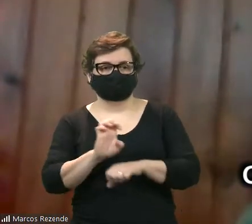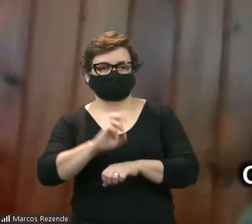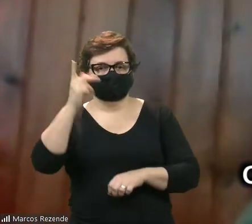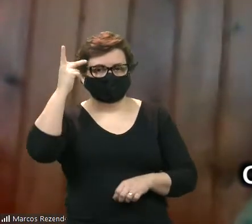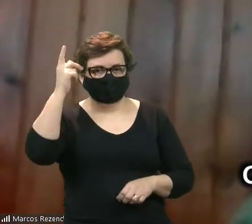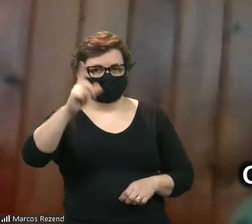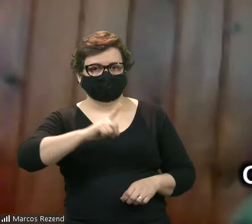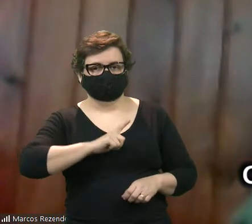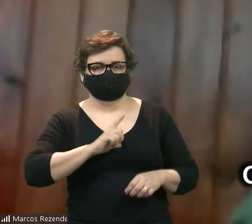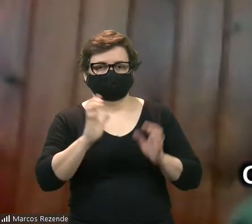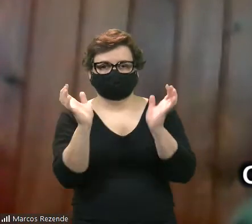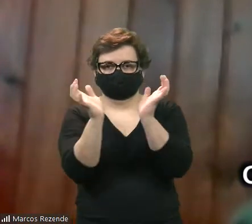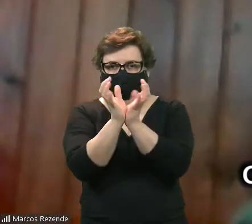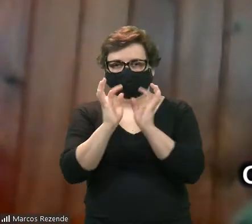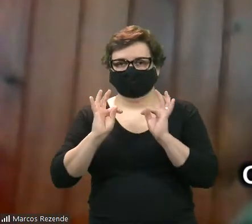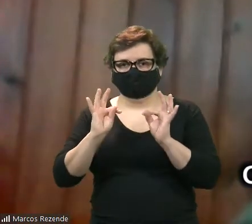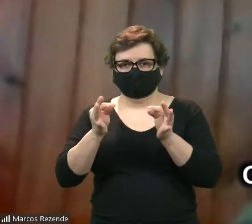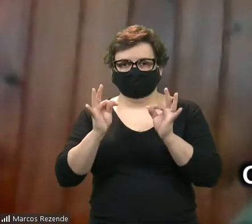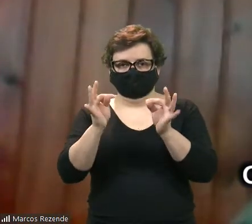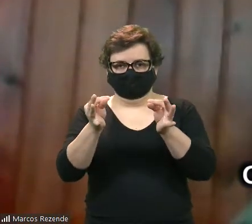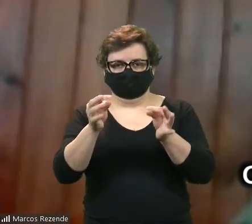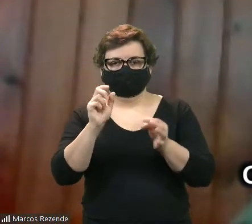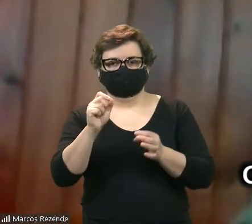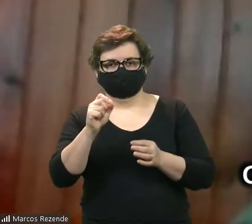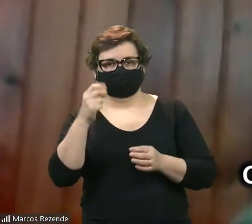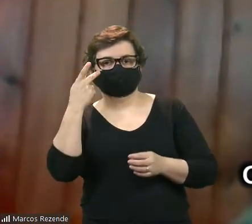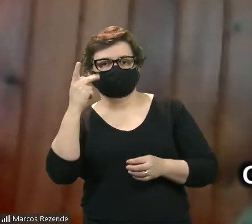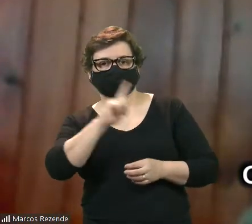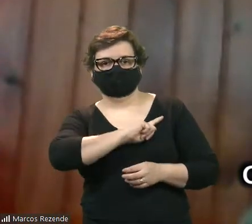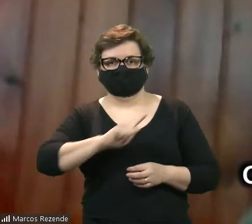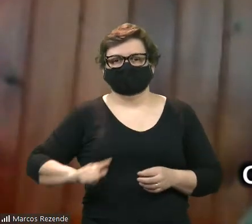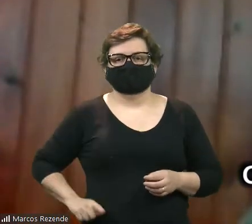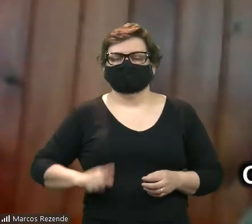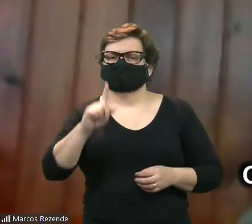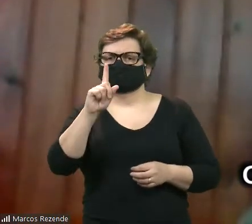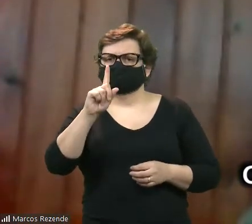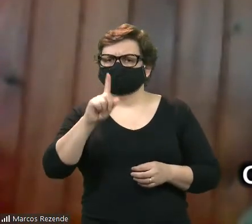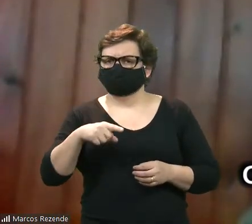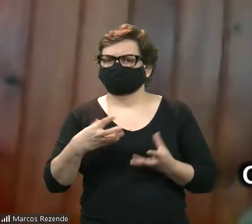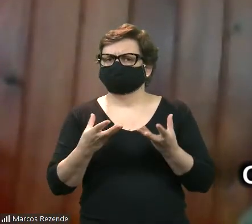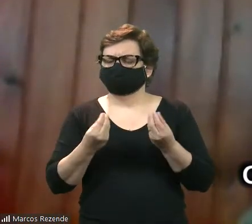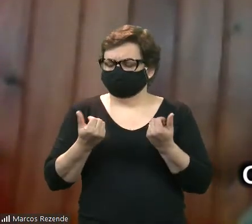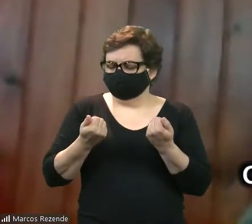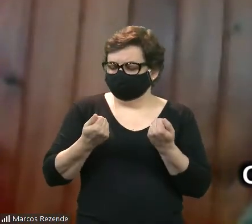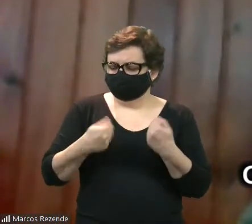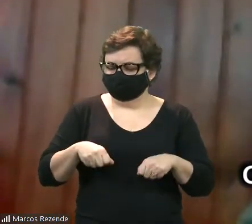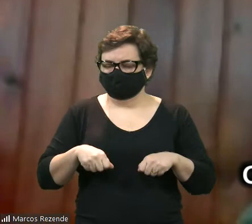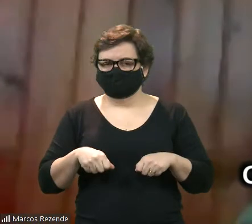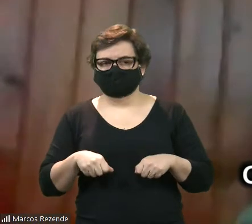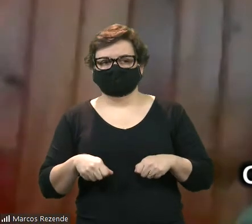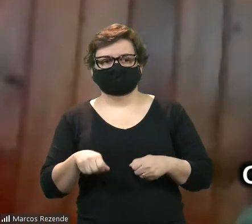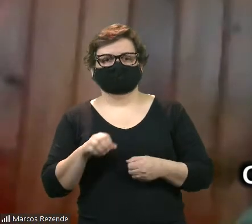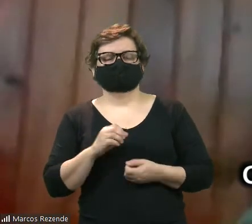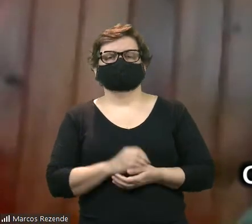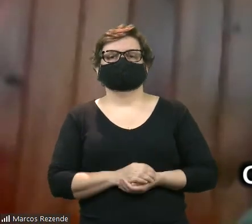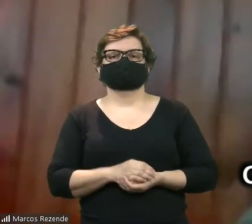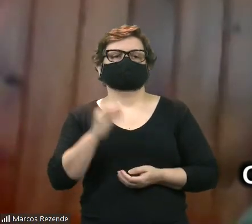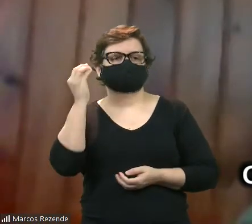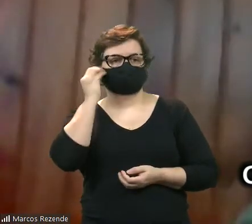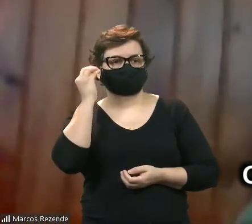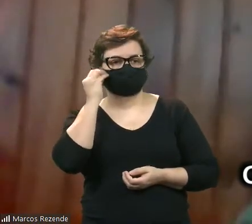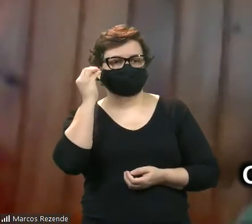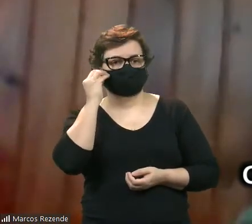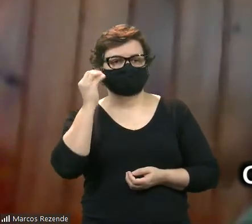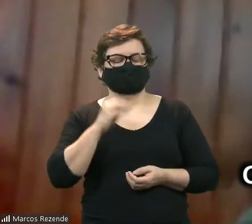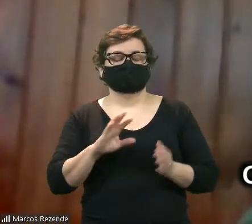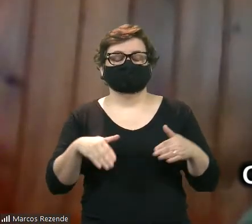técnico que, segundo o governo do Estado, altamente capacitado, experiente, no que tange a capacitação